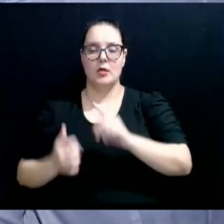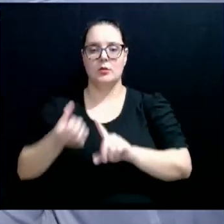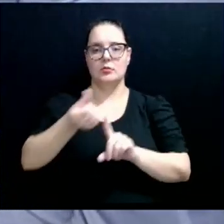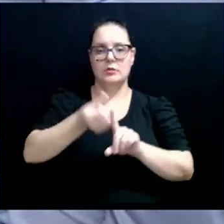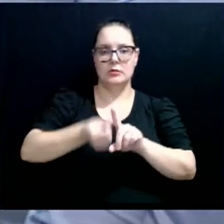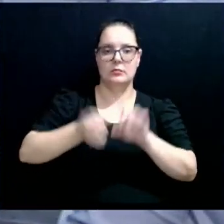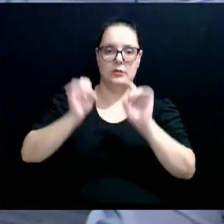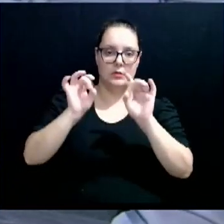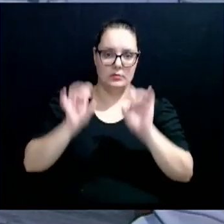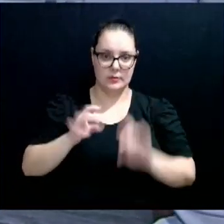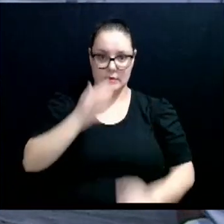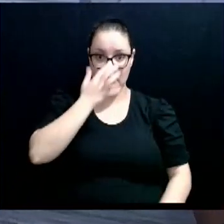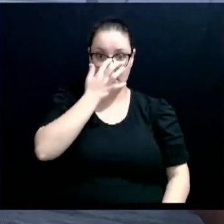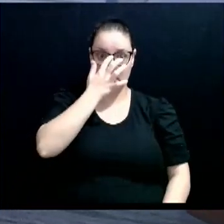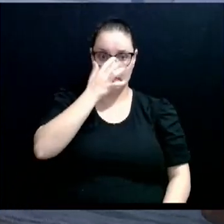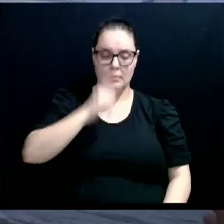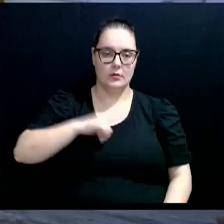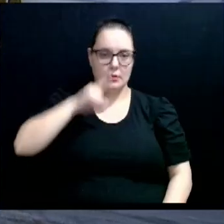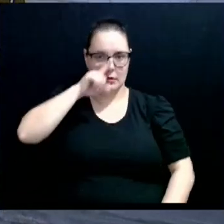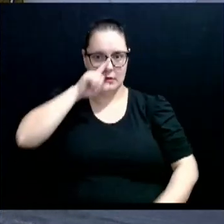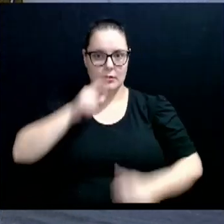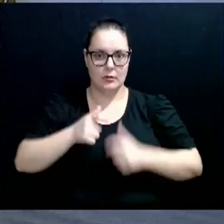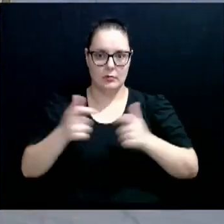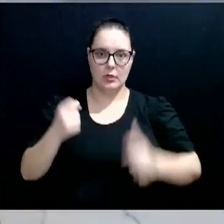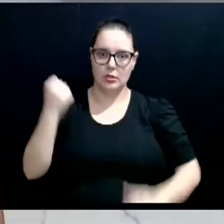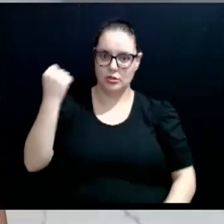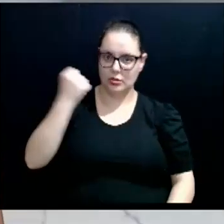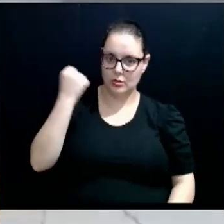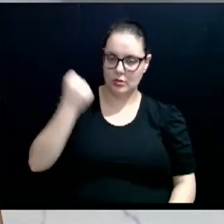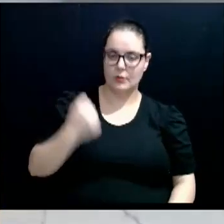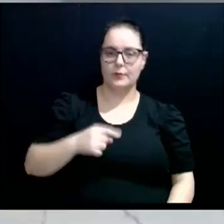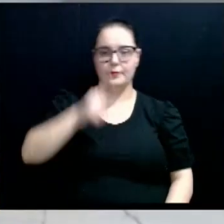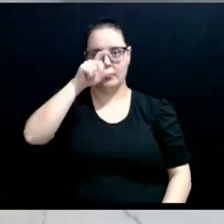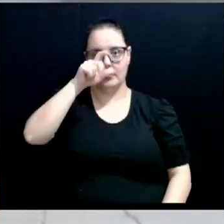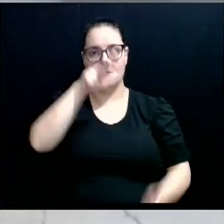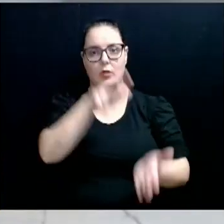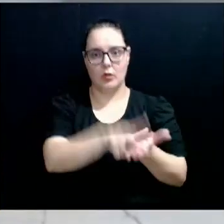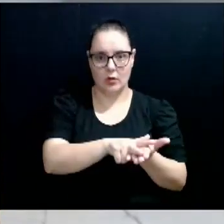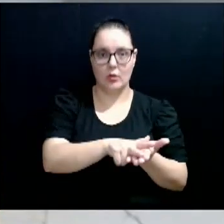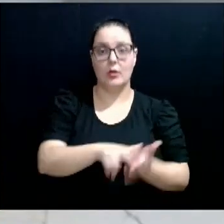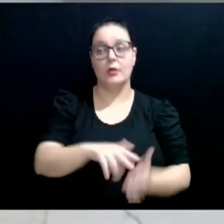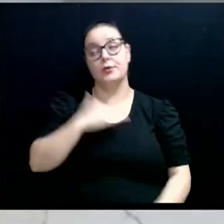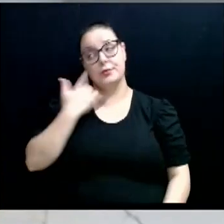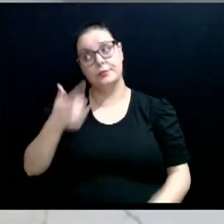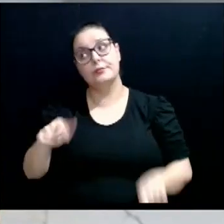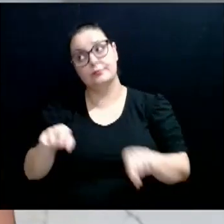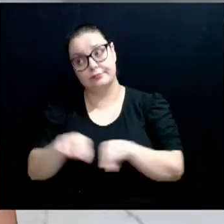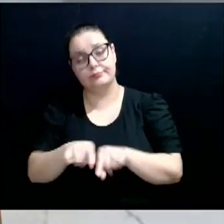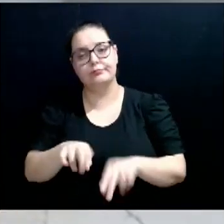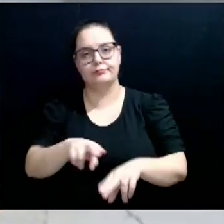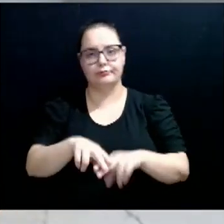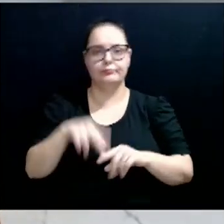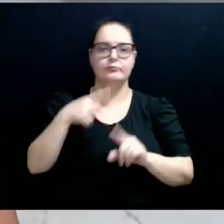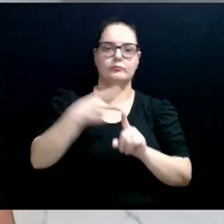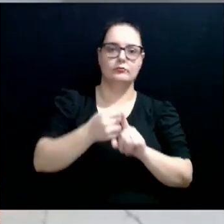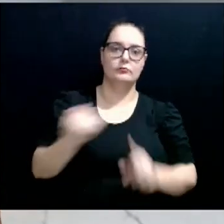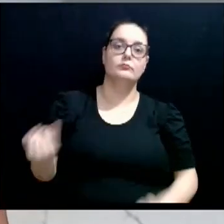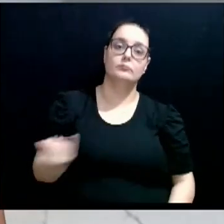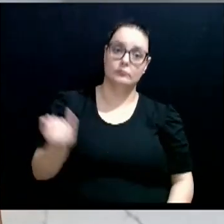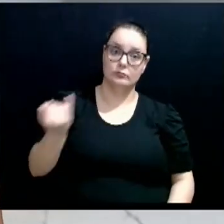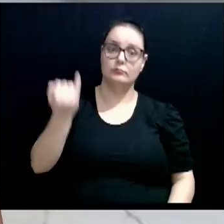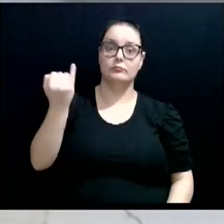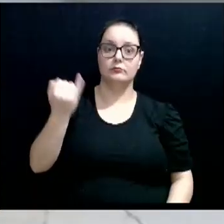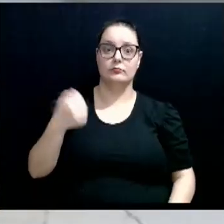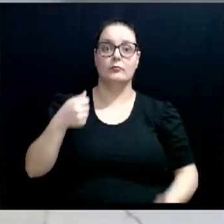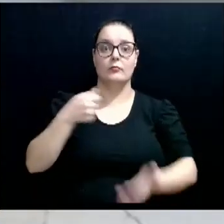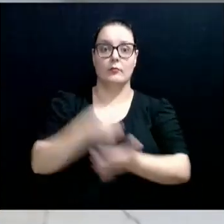Então, tem um risco maior de agravamento, de hospitalização, inclusive de óbito. Por isso que essa vacina ela é muito importante aí para já garantir essa proteção